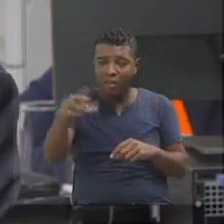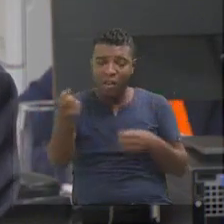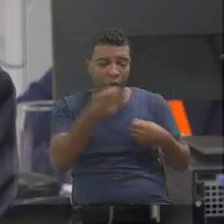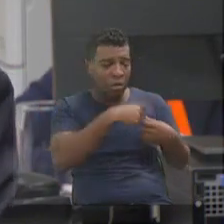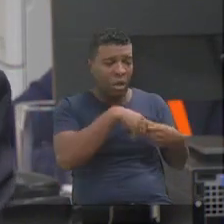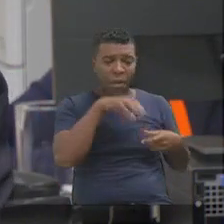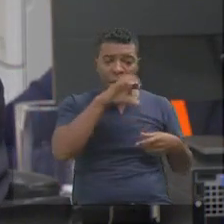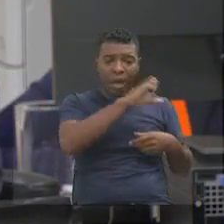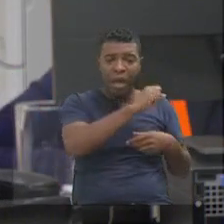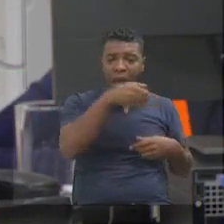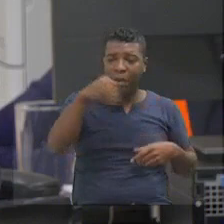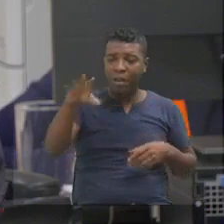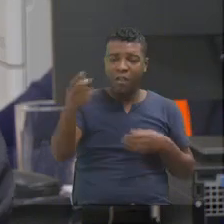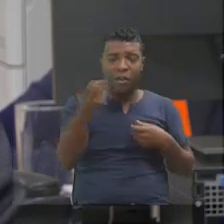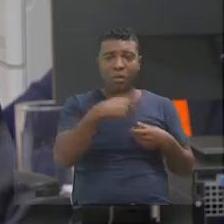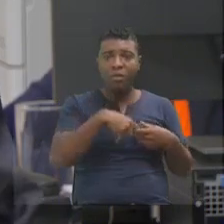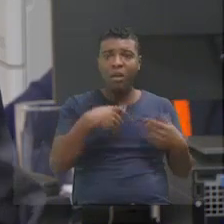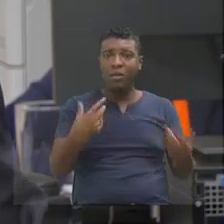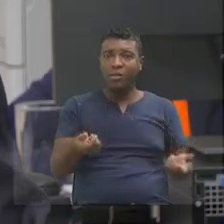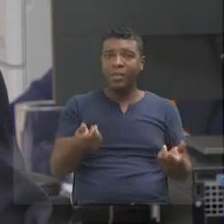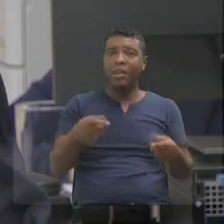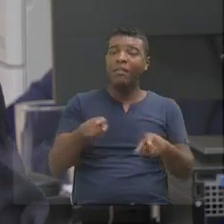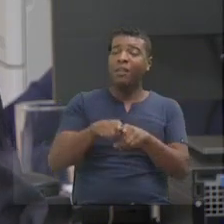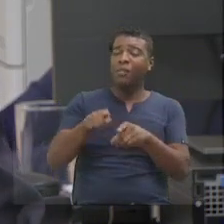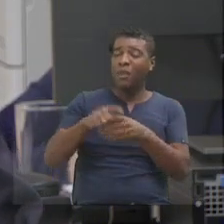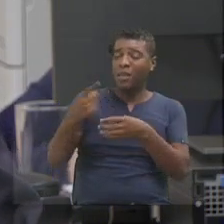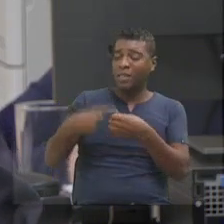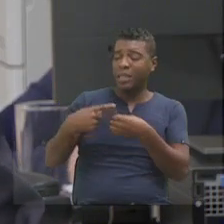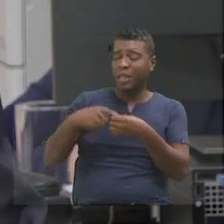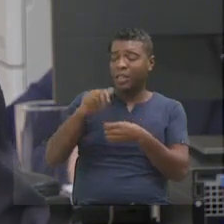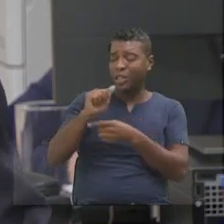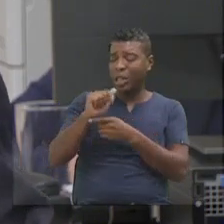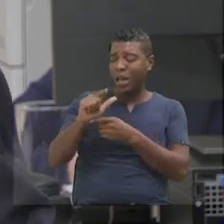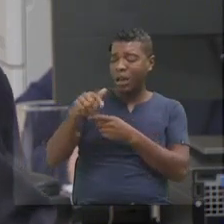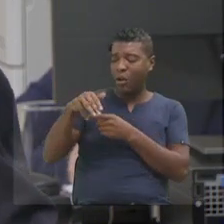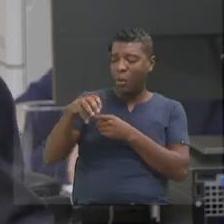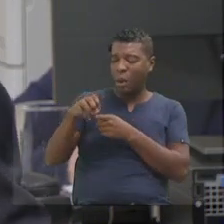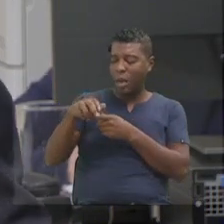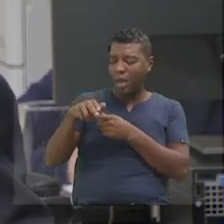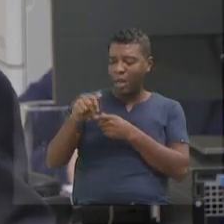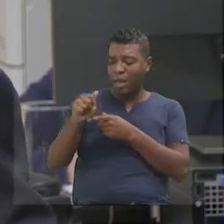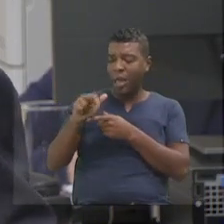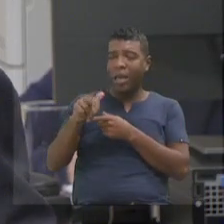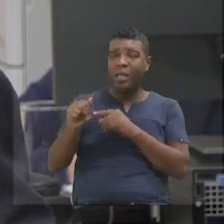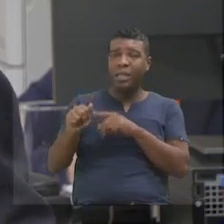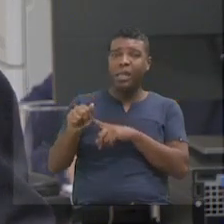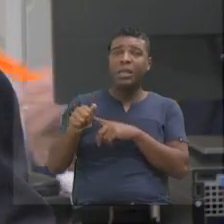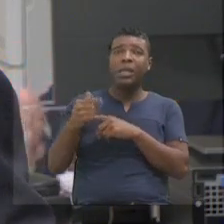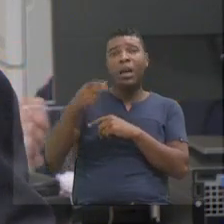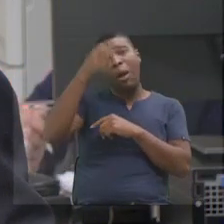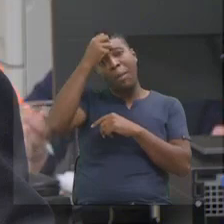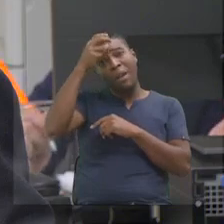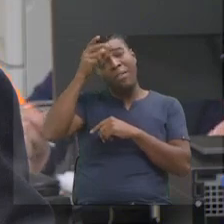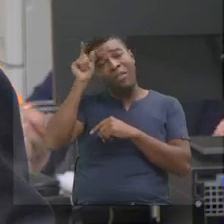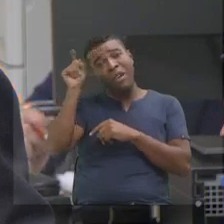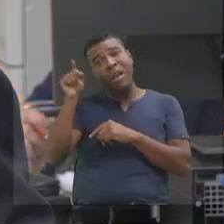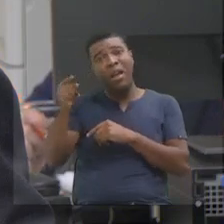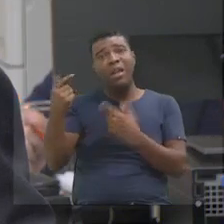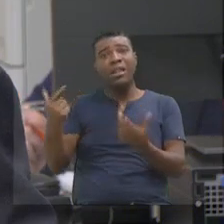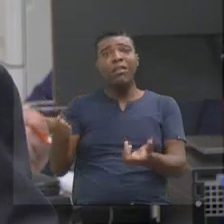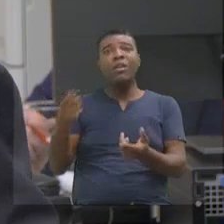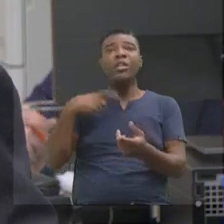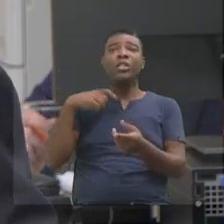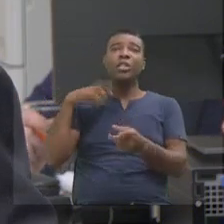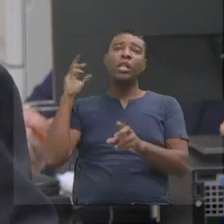tivemos audiência aqui com o prefeito Ademir Gobira com a presença dele com a presença de representantes da igreja